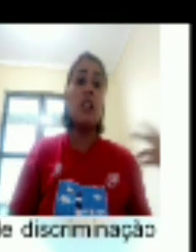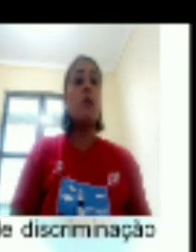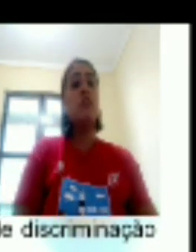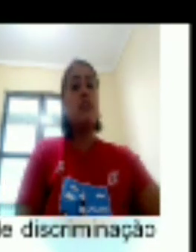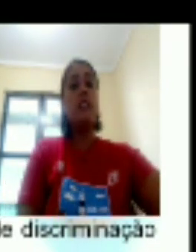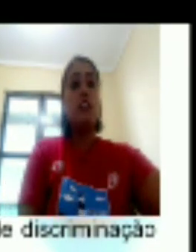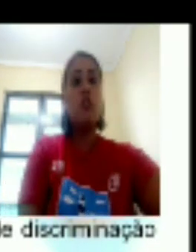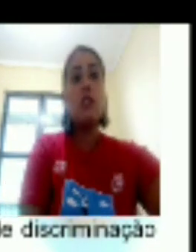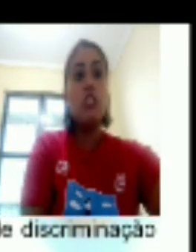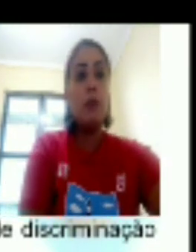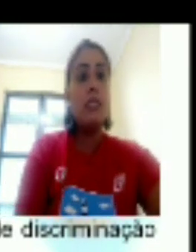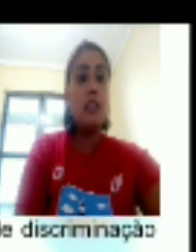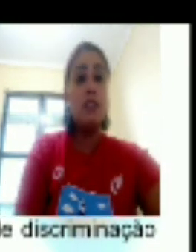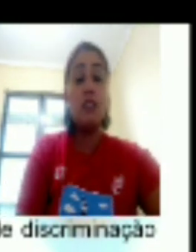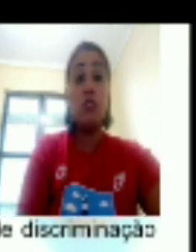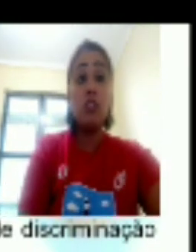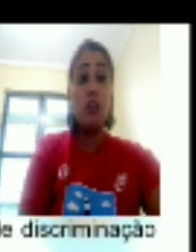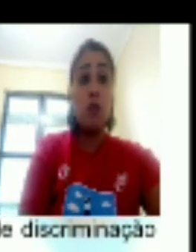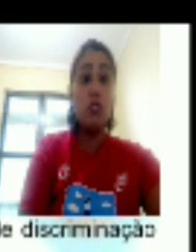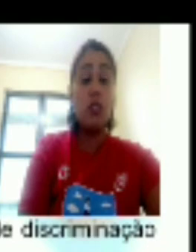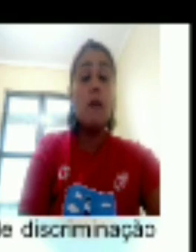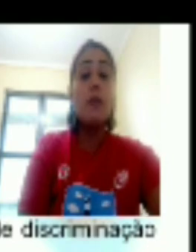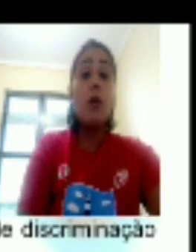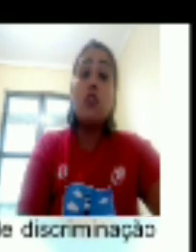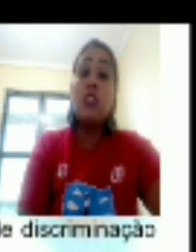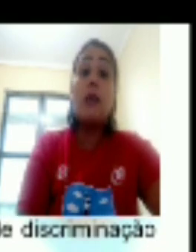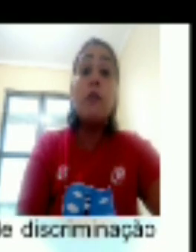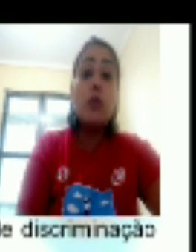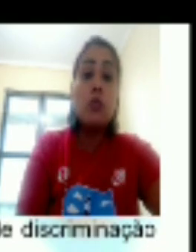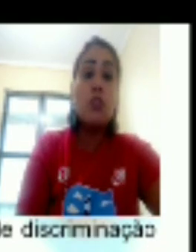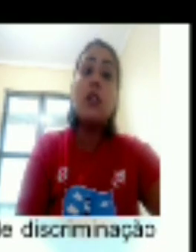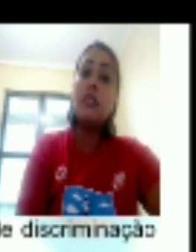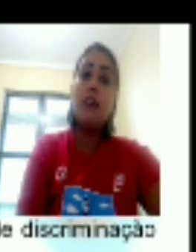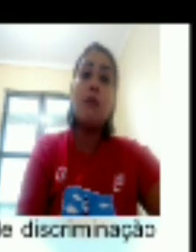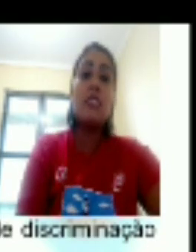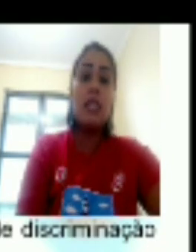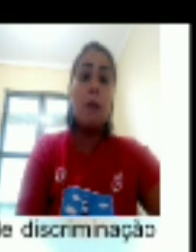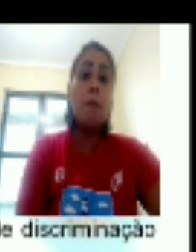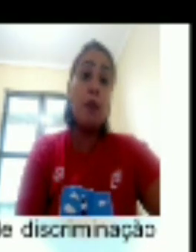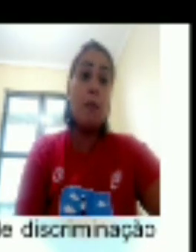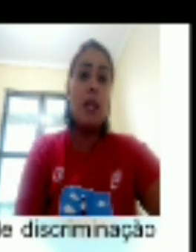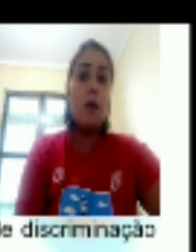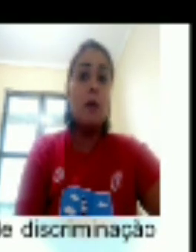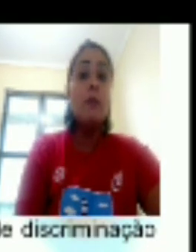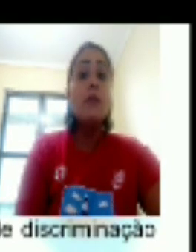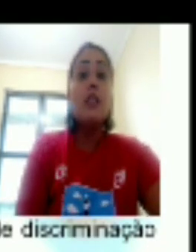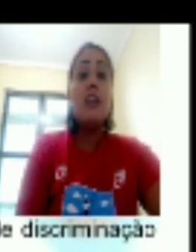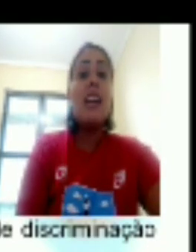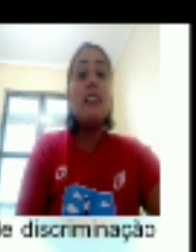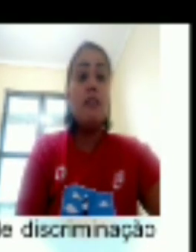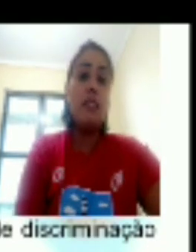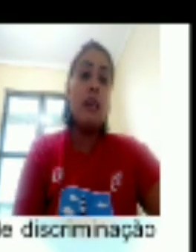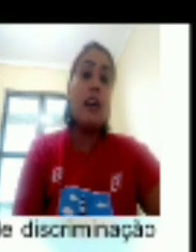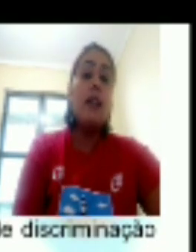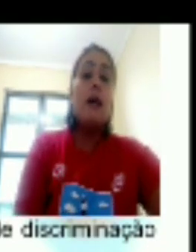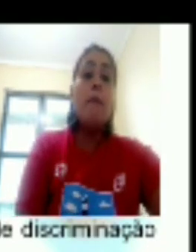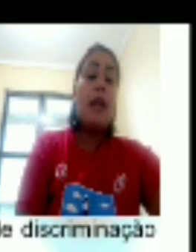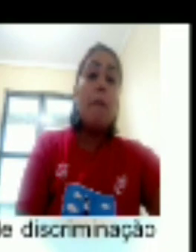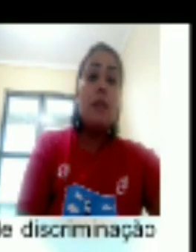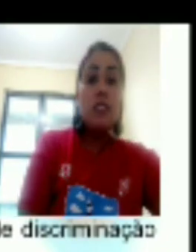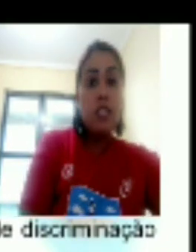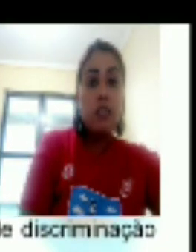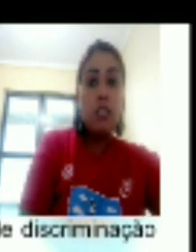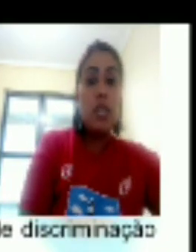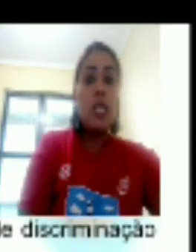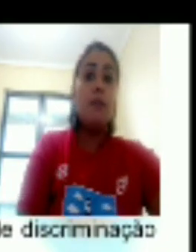não se tinha a quantidade de hospitais especializados que tem hoje. Hoje tem muitos. Antigamente era bem menor. E aí tinha